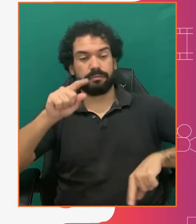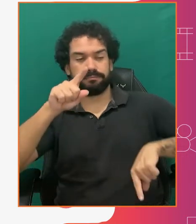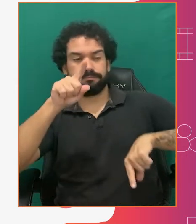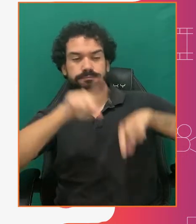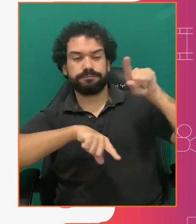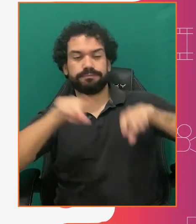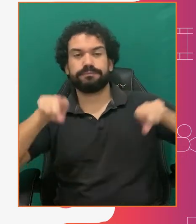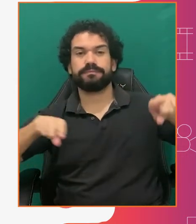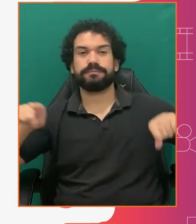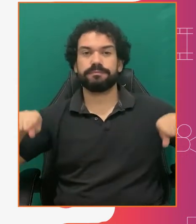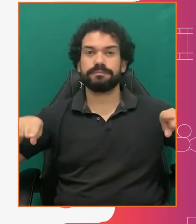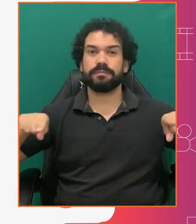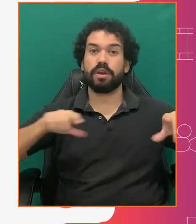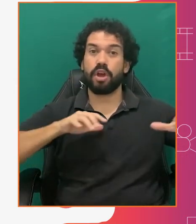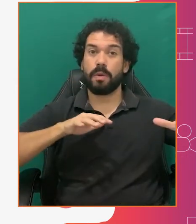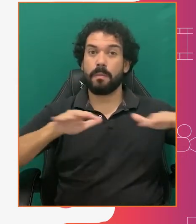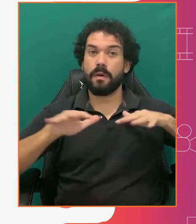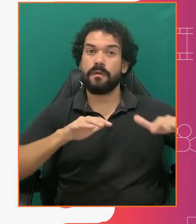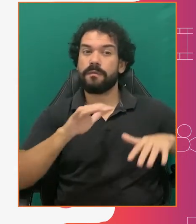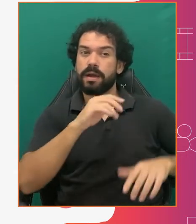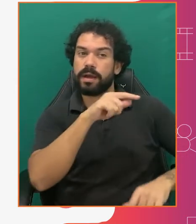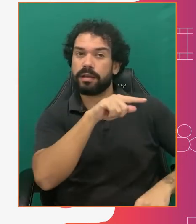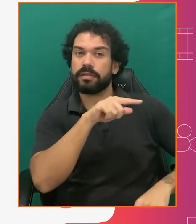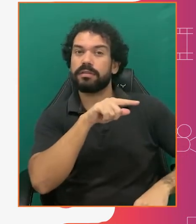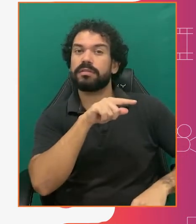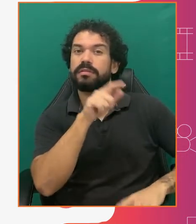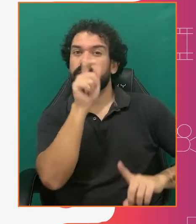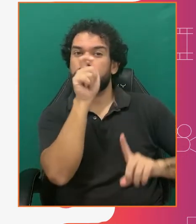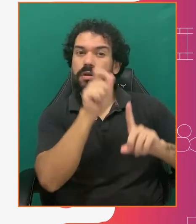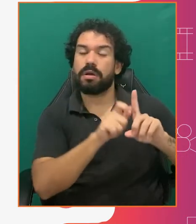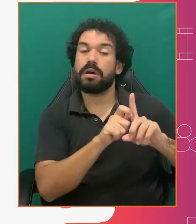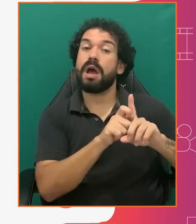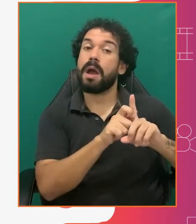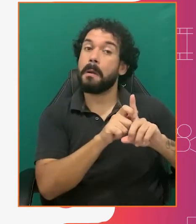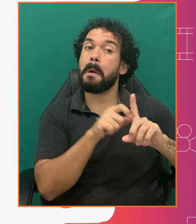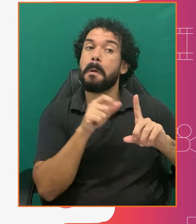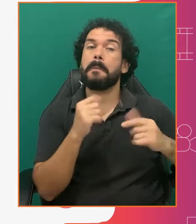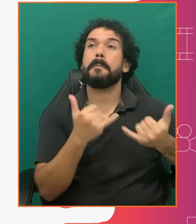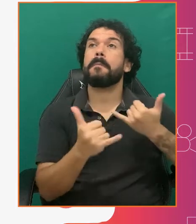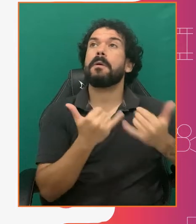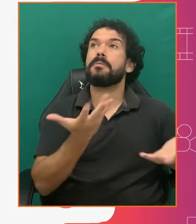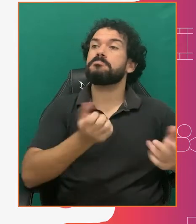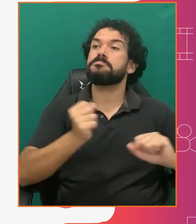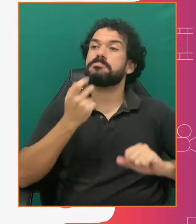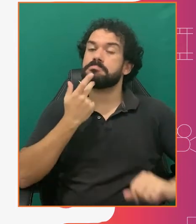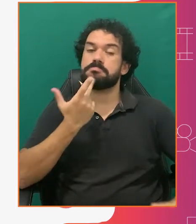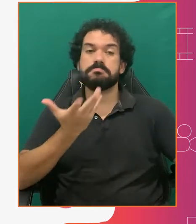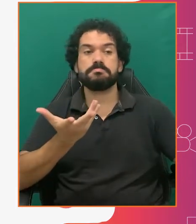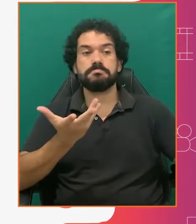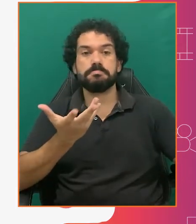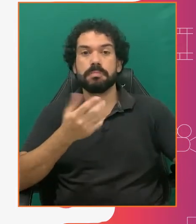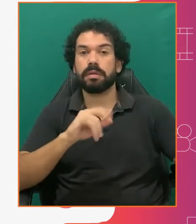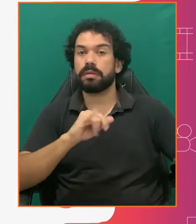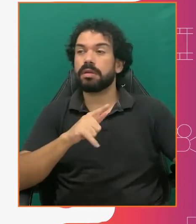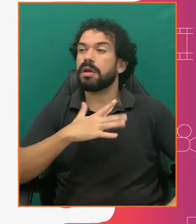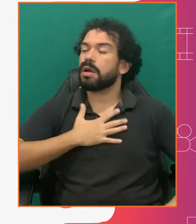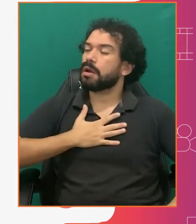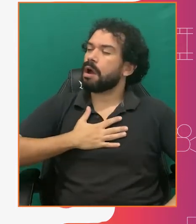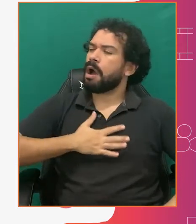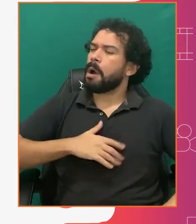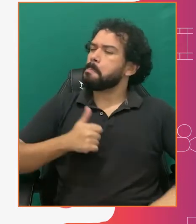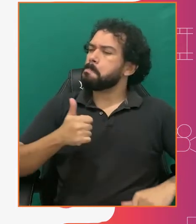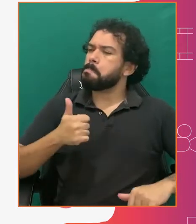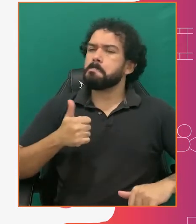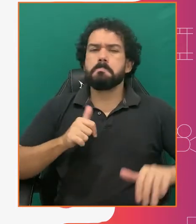velocidade nos movimentos de um personagem pode determinar, por exemplo, se ele está